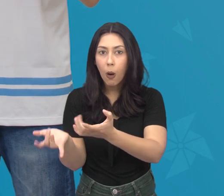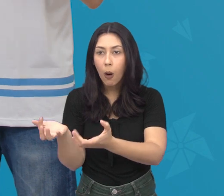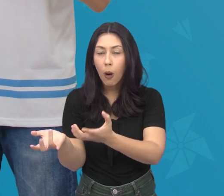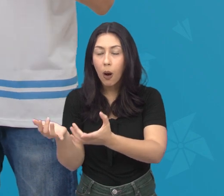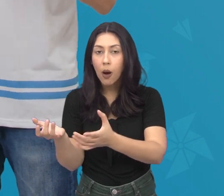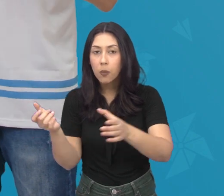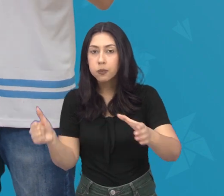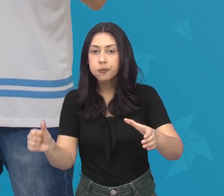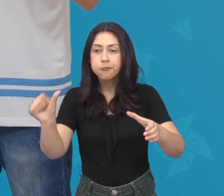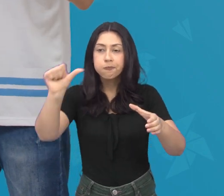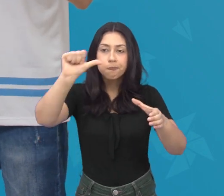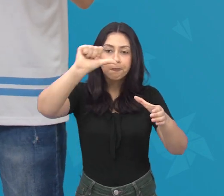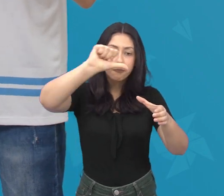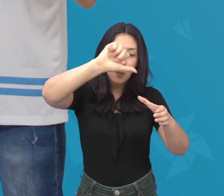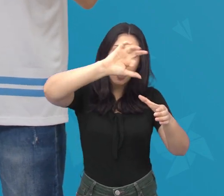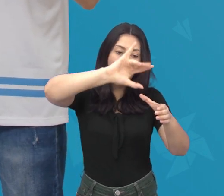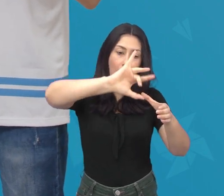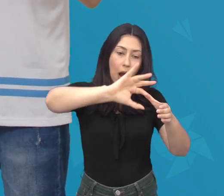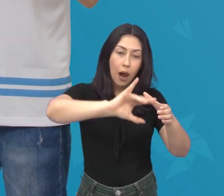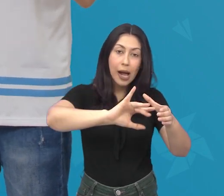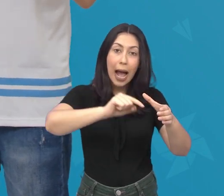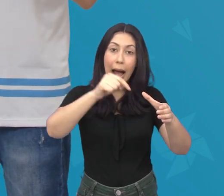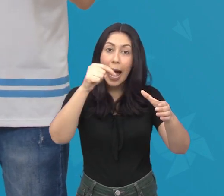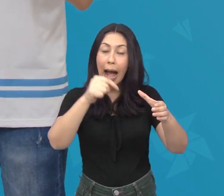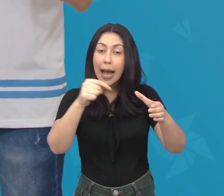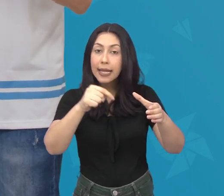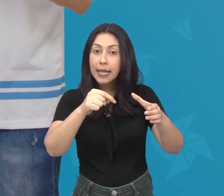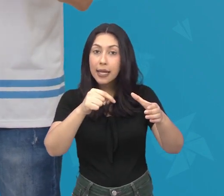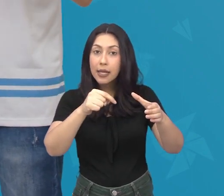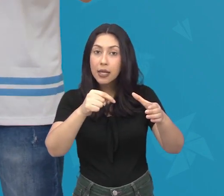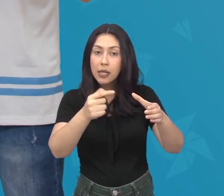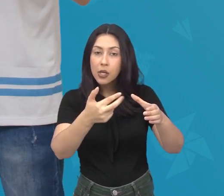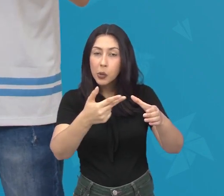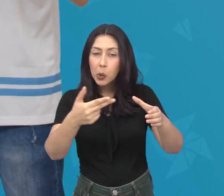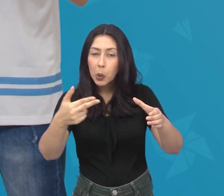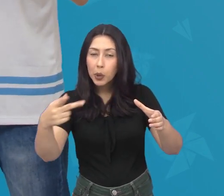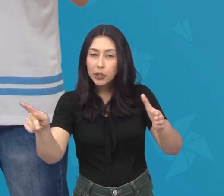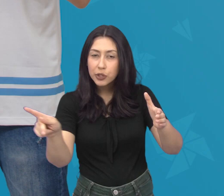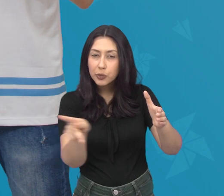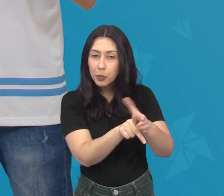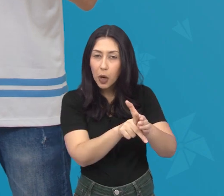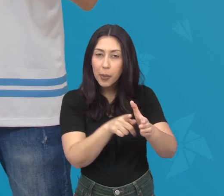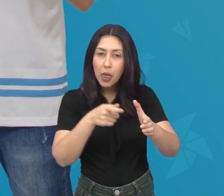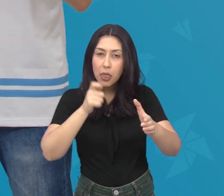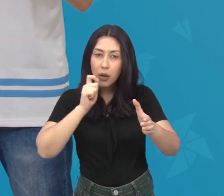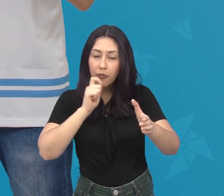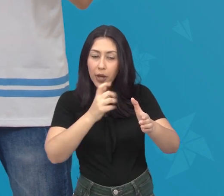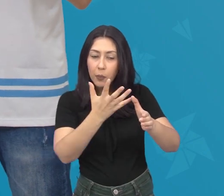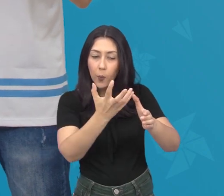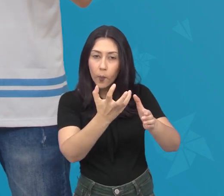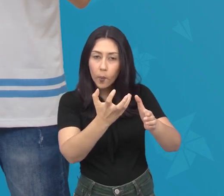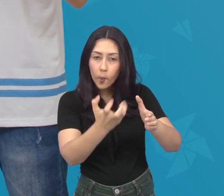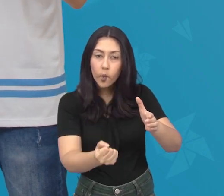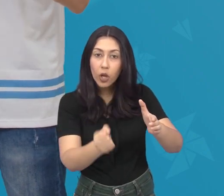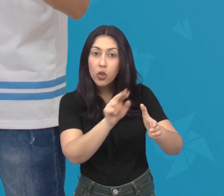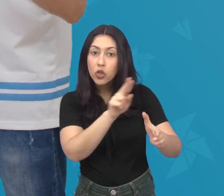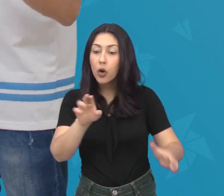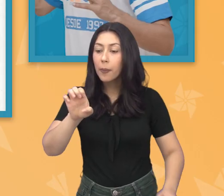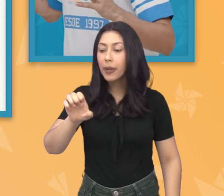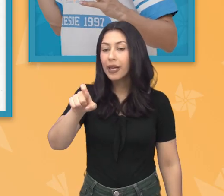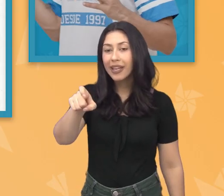extrair algumas propriedades, alguns compostos presentes ali no pó do café. Então isso a gente chama de